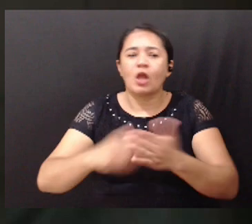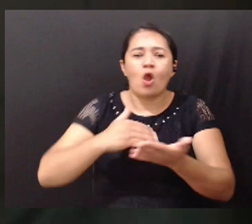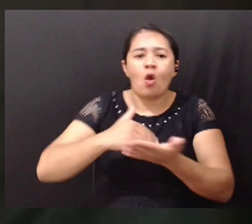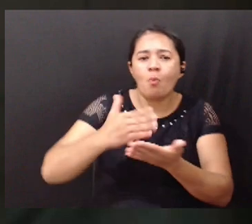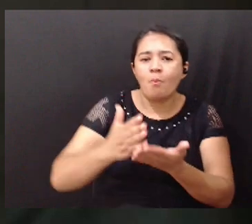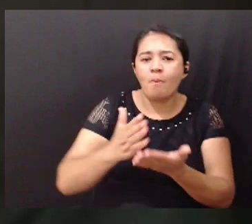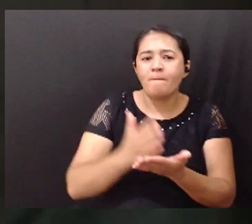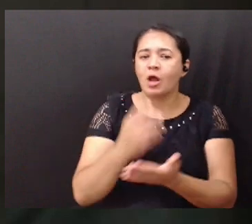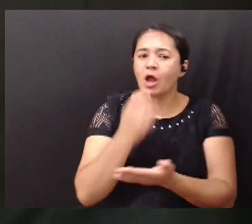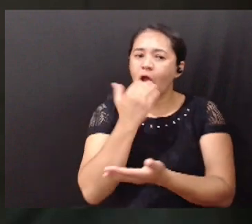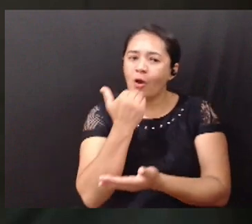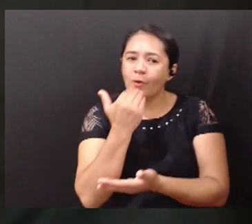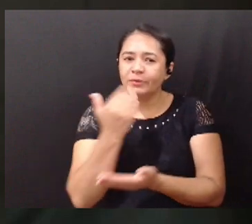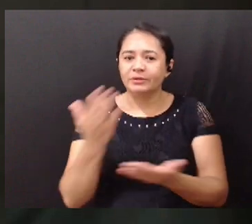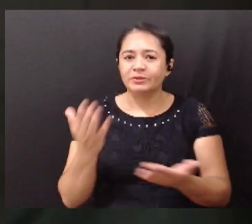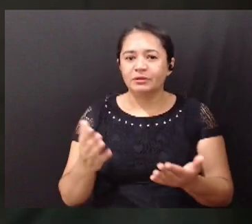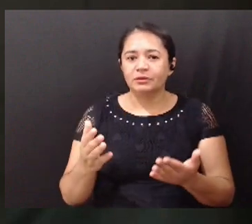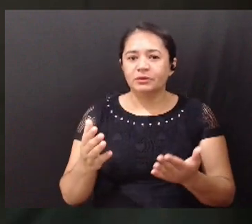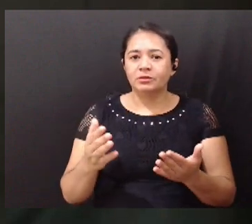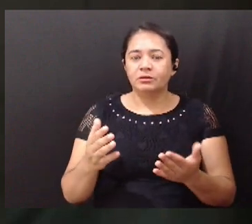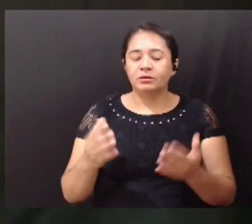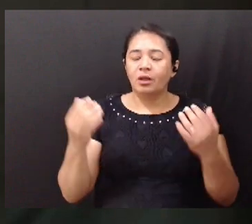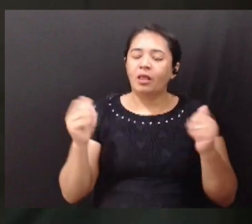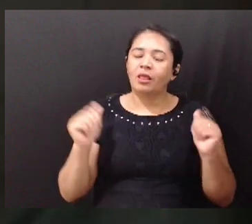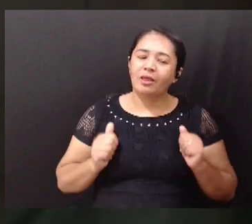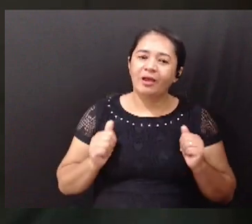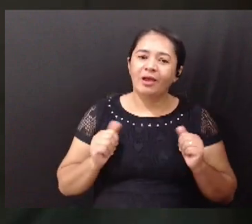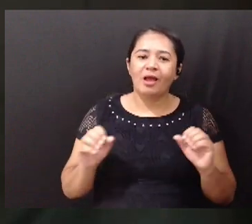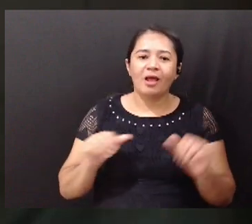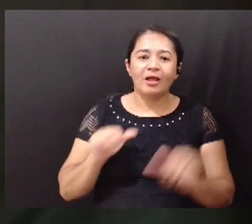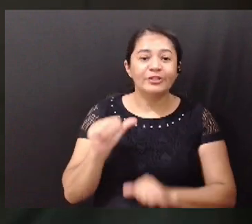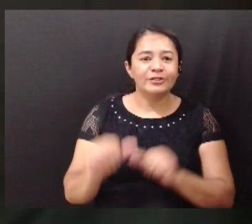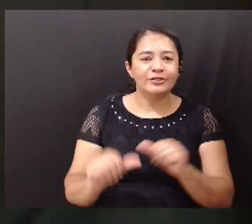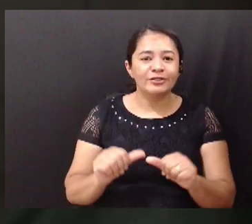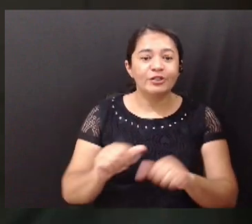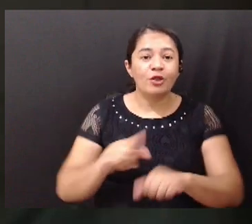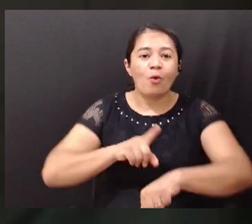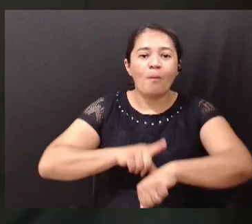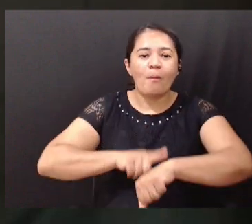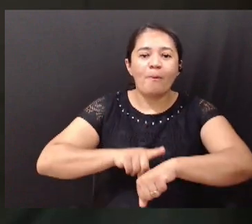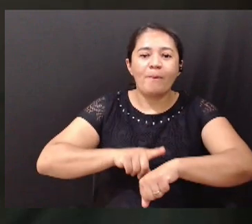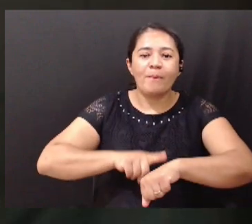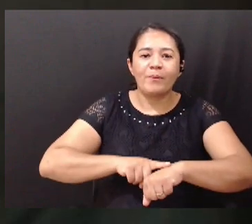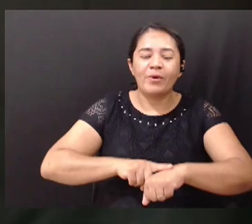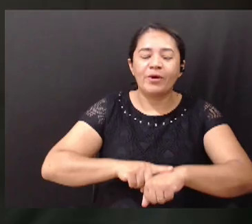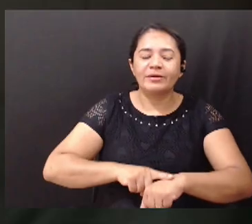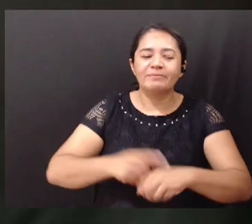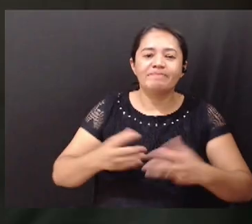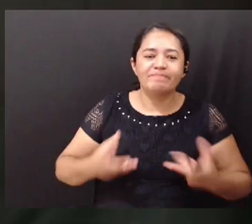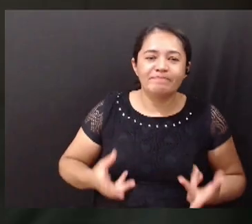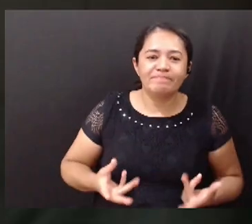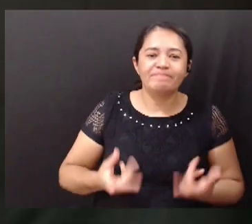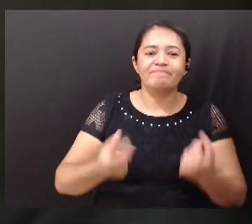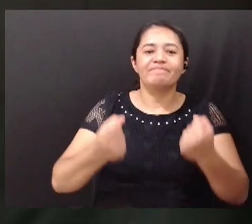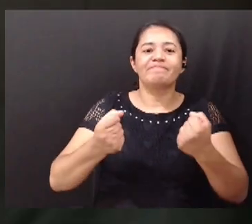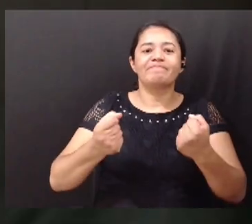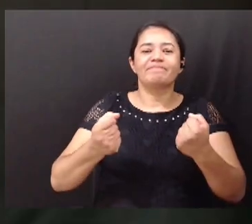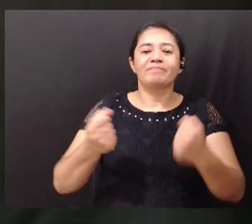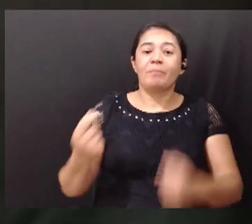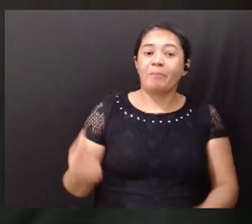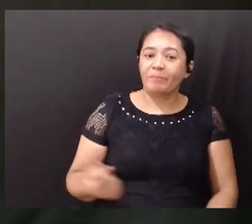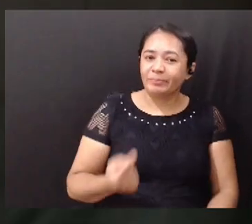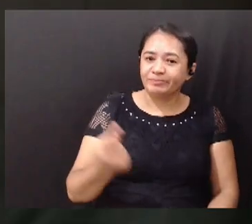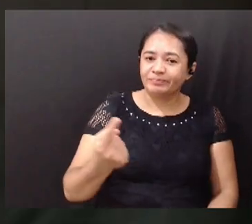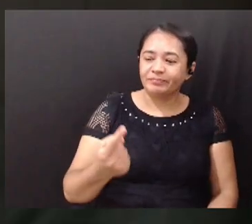viu, aquele tédio todo se tornou um momento e uma memória que vai ser inesquecível, tanto para